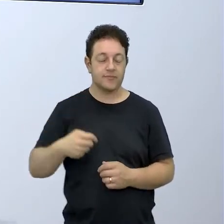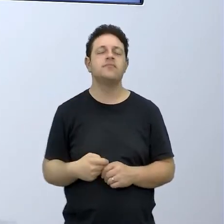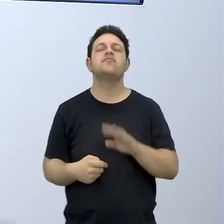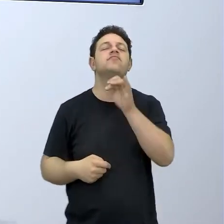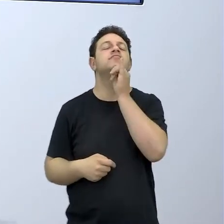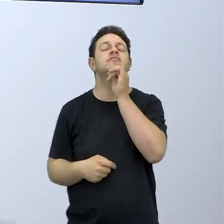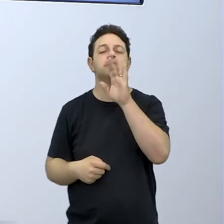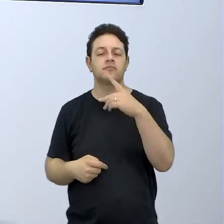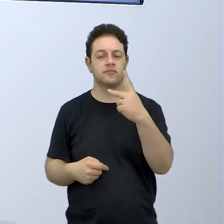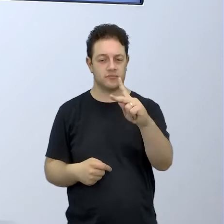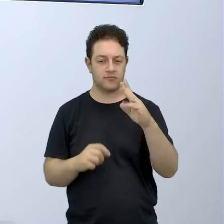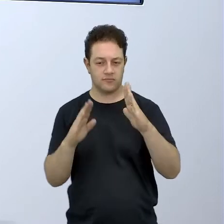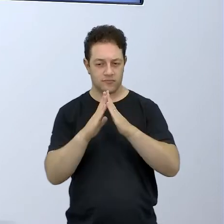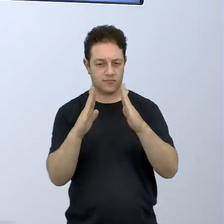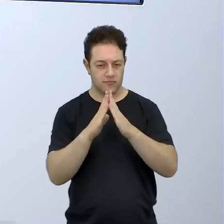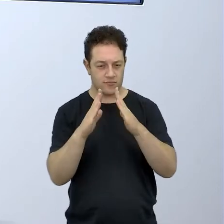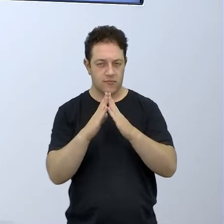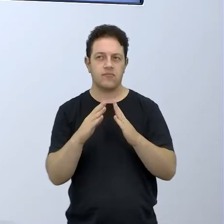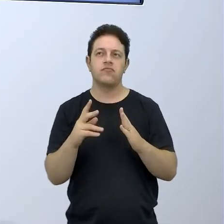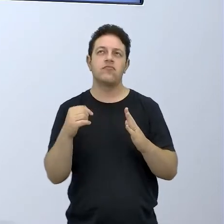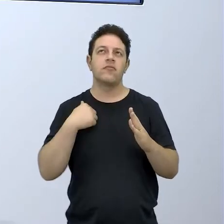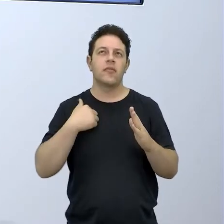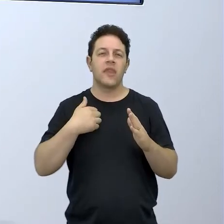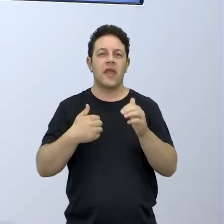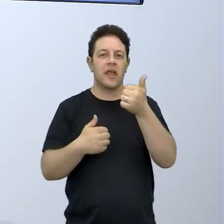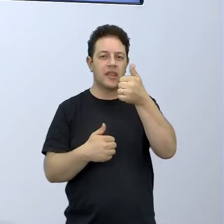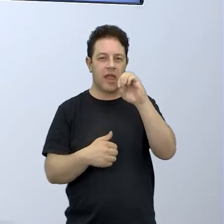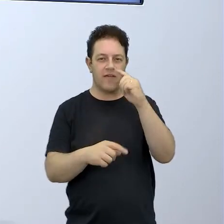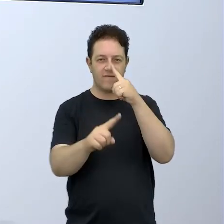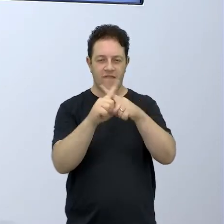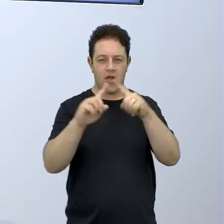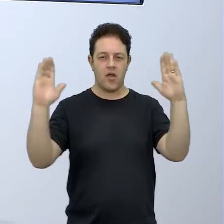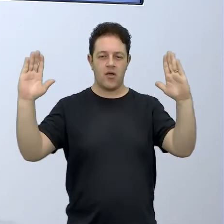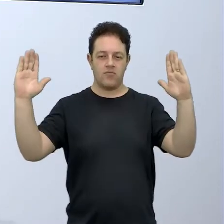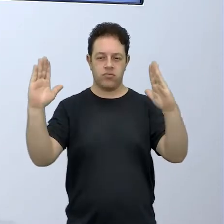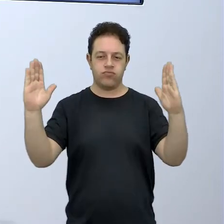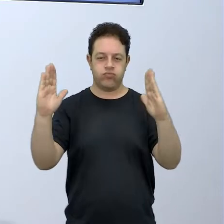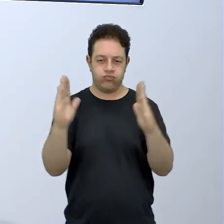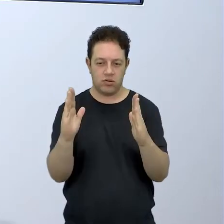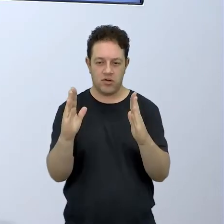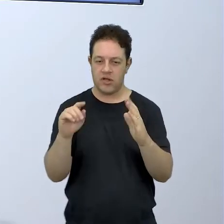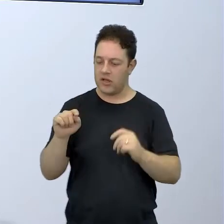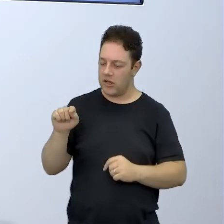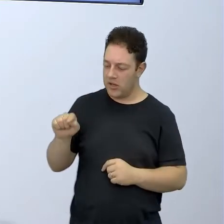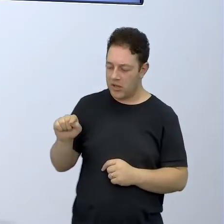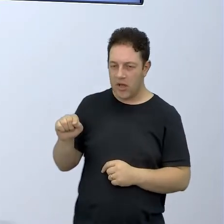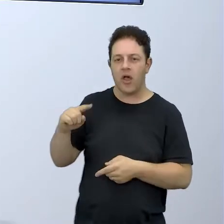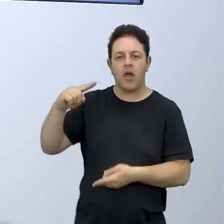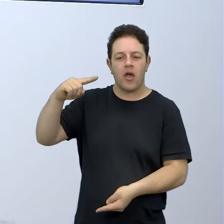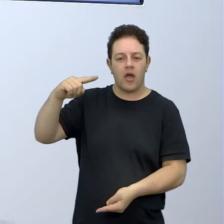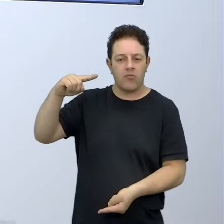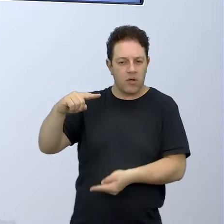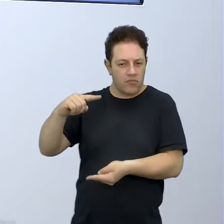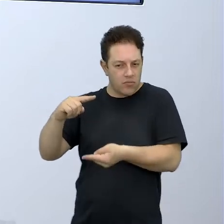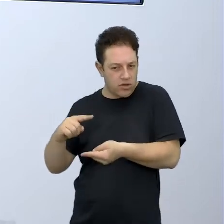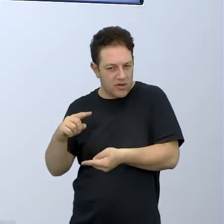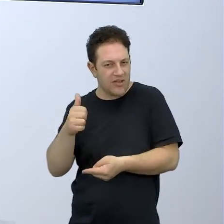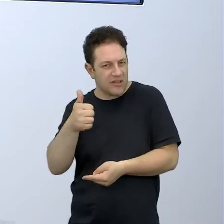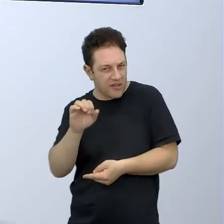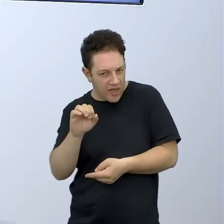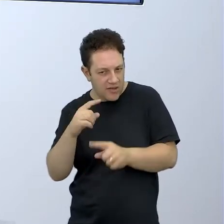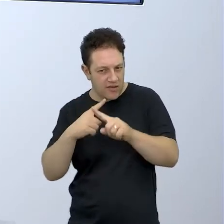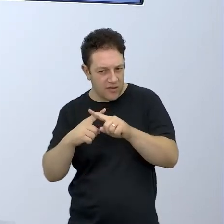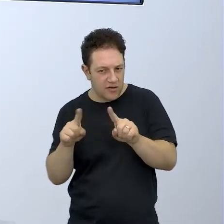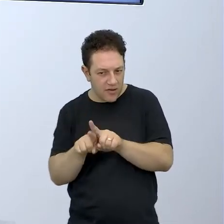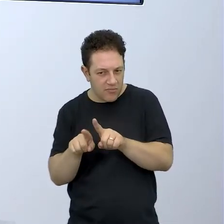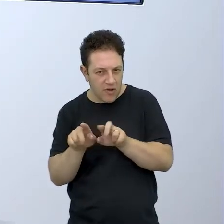casa, por exemplo, 10 vezes, aí eu tenho que reduzir a altura da garrafa 10 vezes também? Posso usar